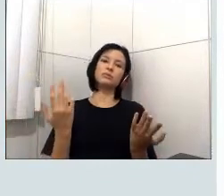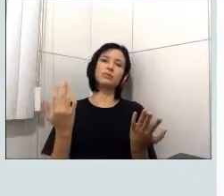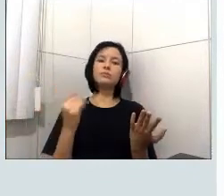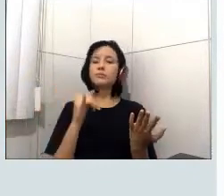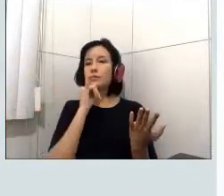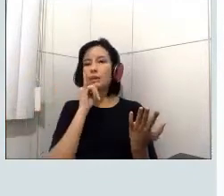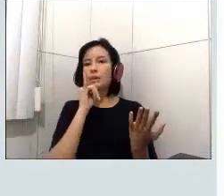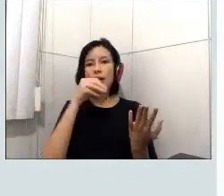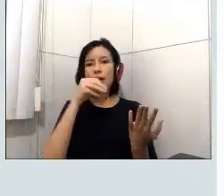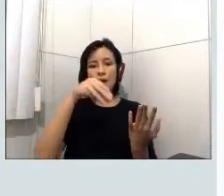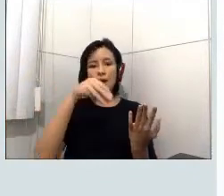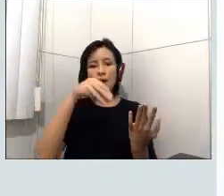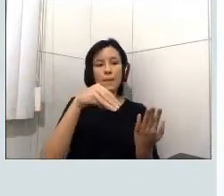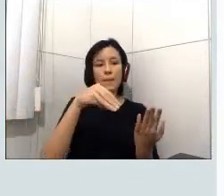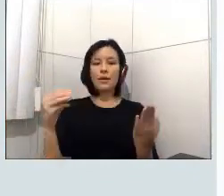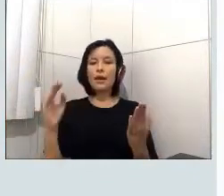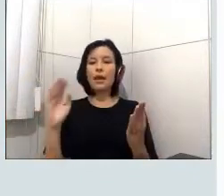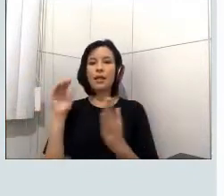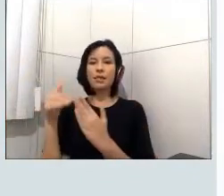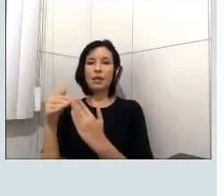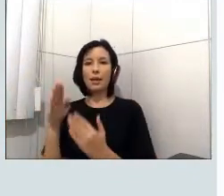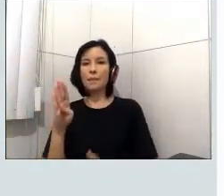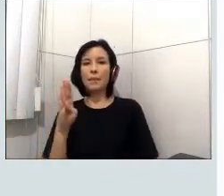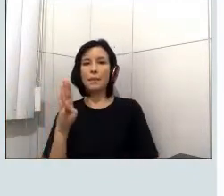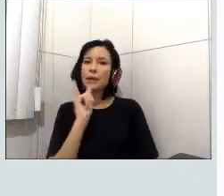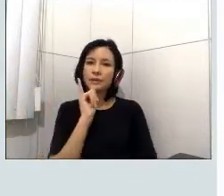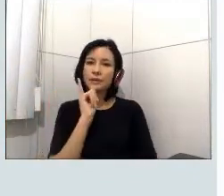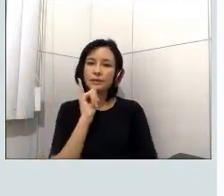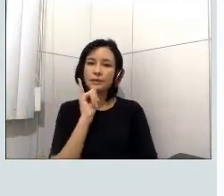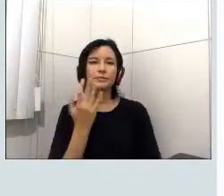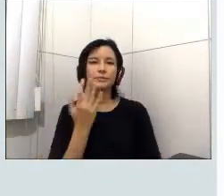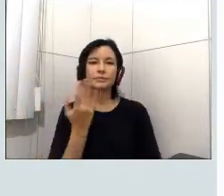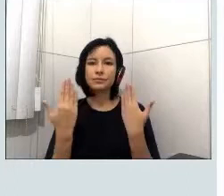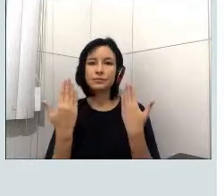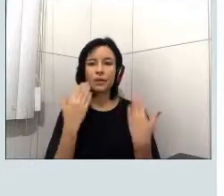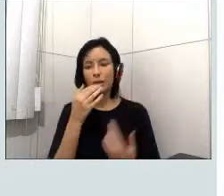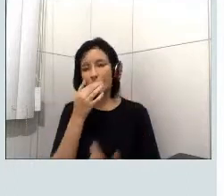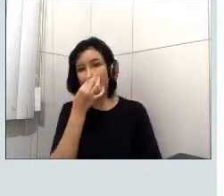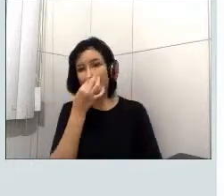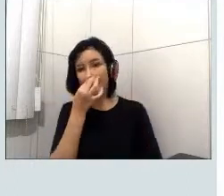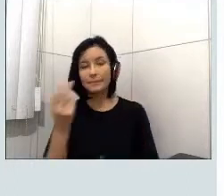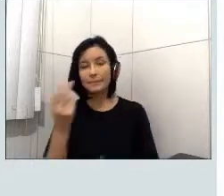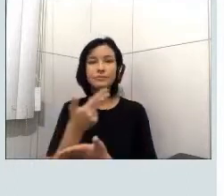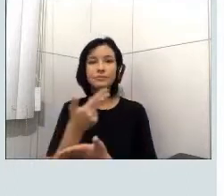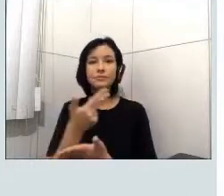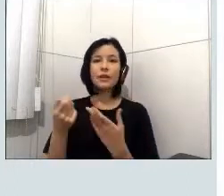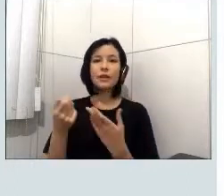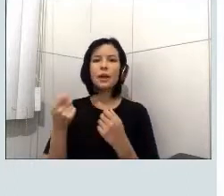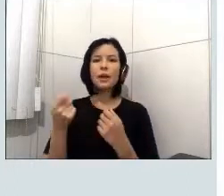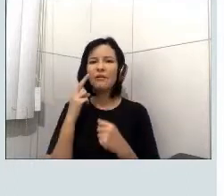B, digamos assim, certo? Aí na figura vocês vão ver o ponto médio.